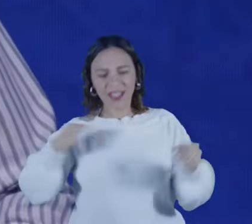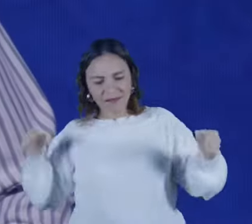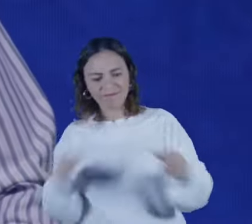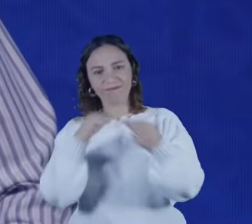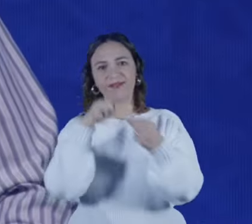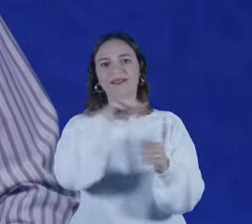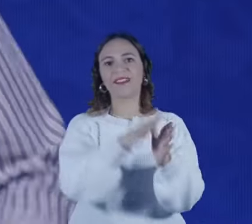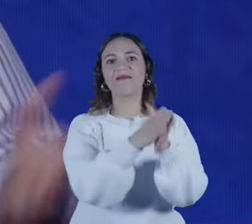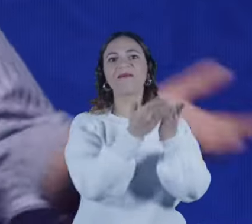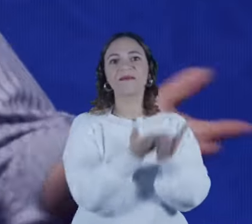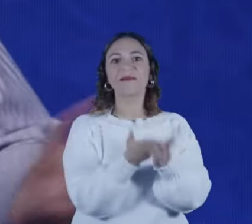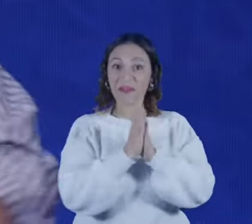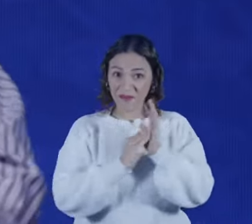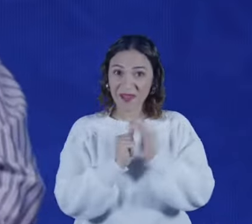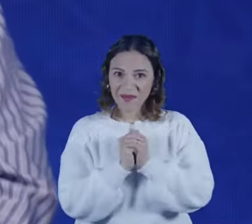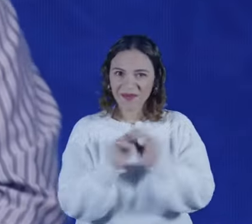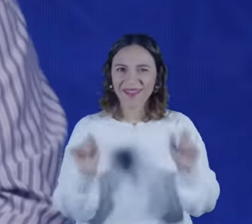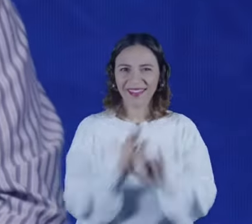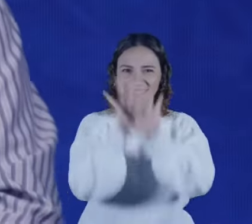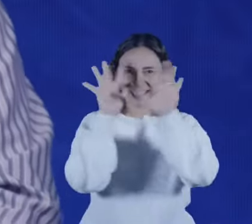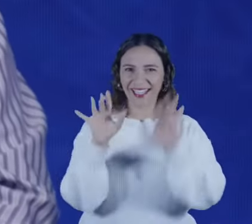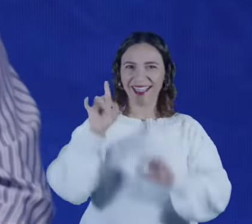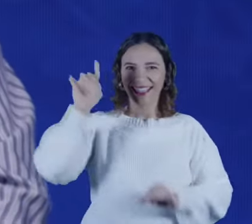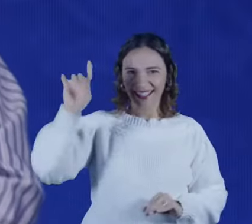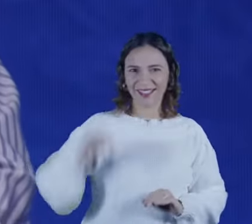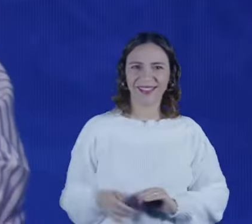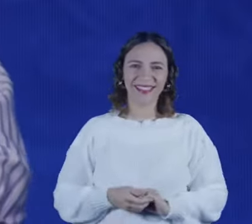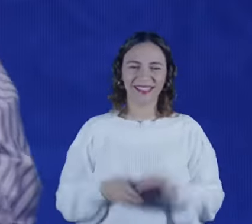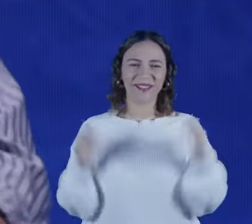a palavra. Glória a Deus.